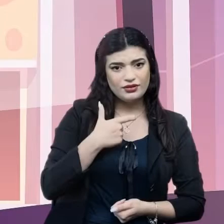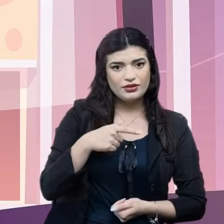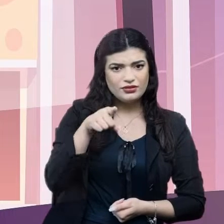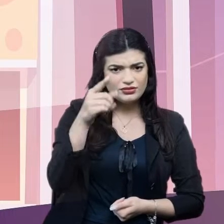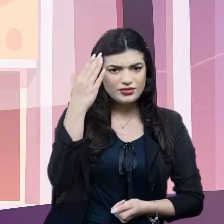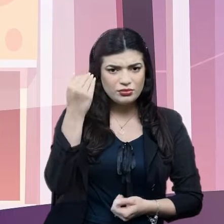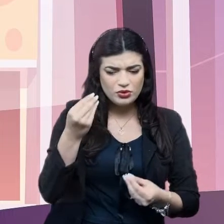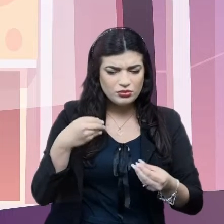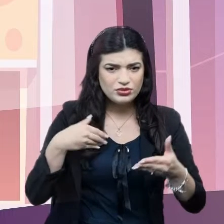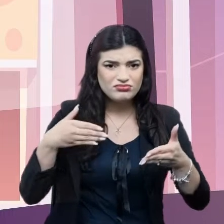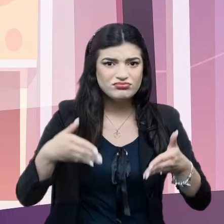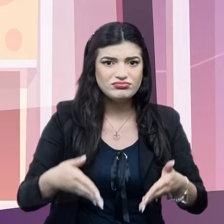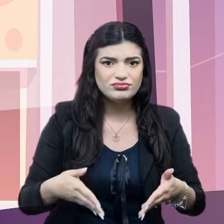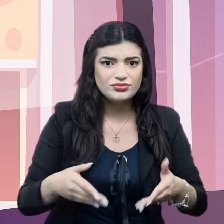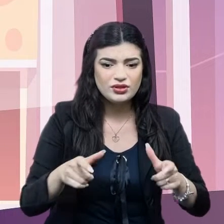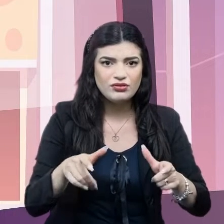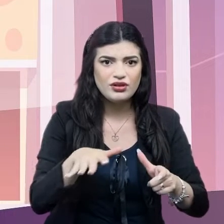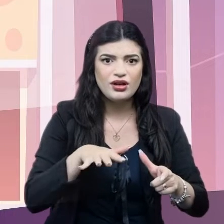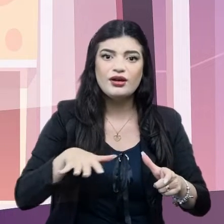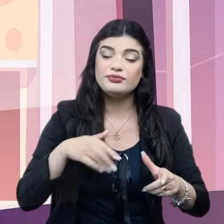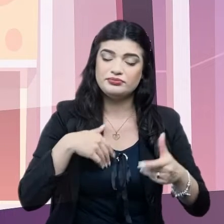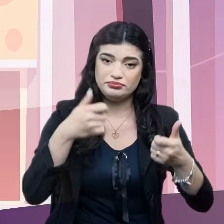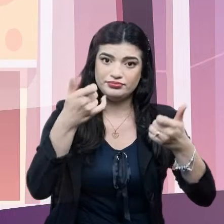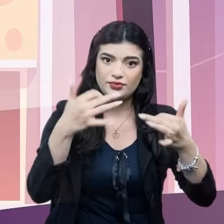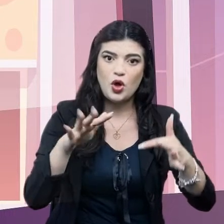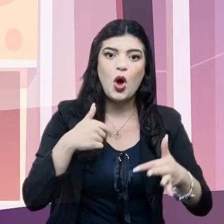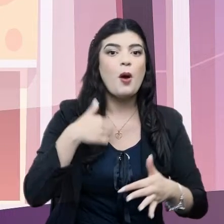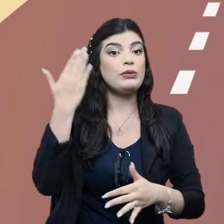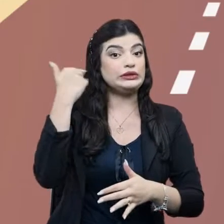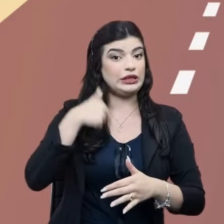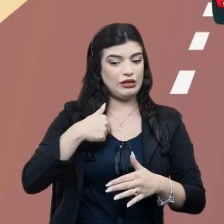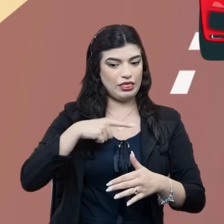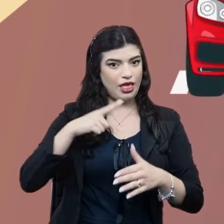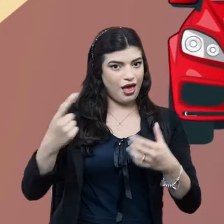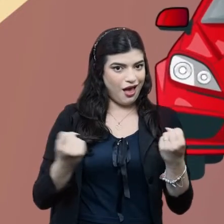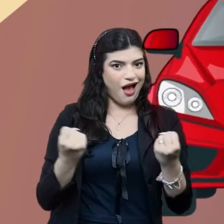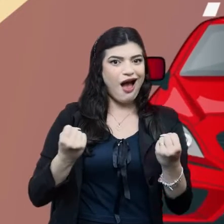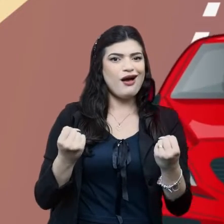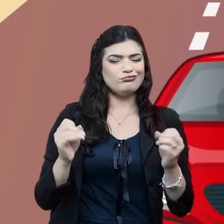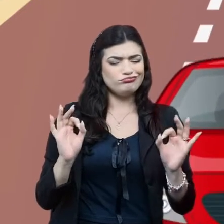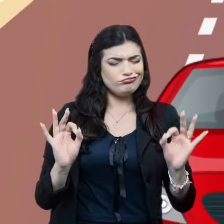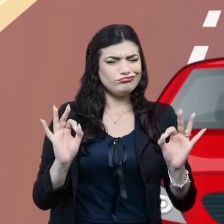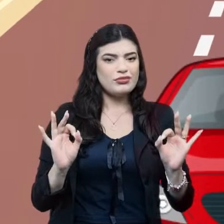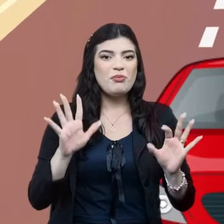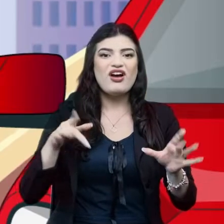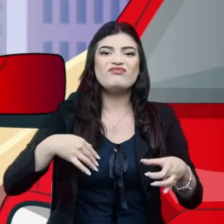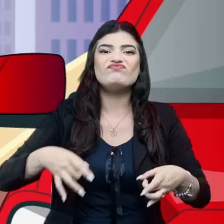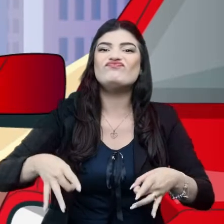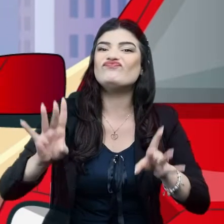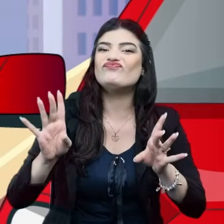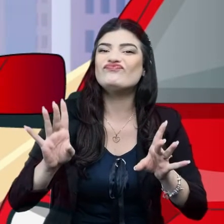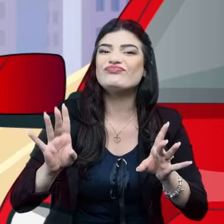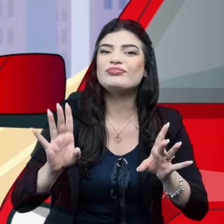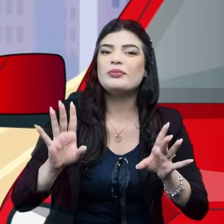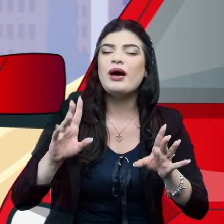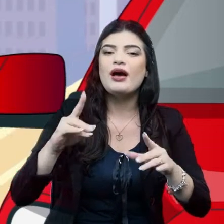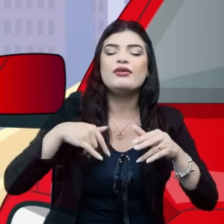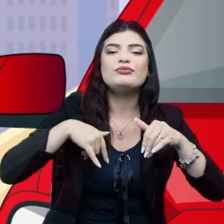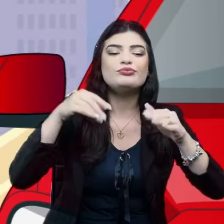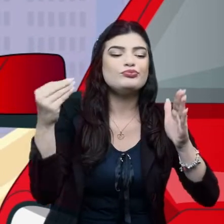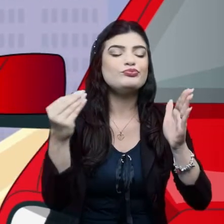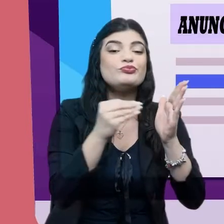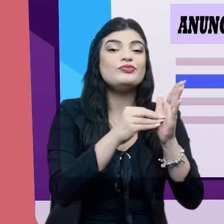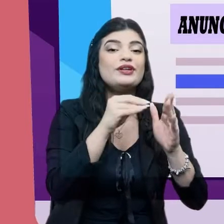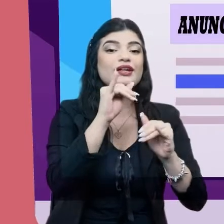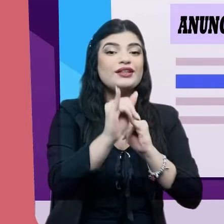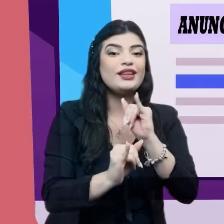Esse sou eu. Quer saber como eu vim parar no fórum? Vou contar pra vocês. Eu tinha um carro bem legal, mas eu decidi vender. Então,